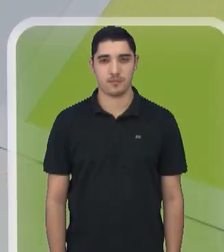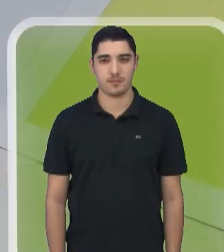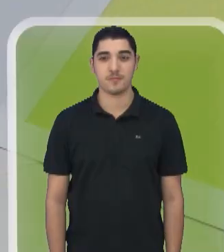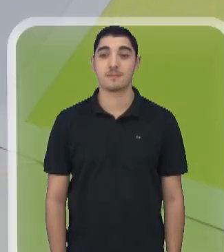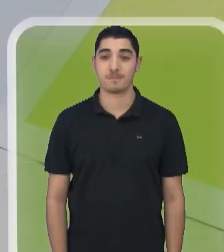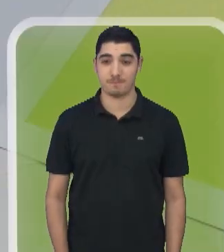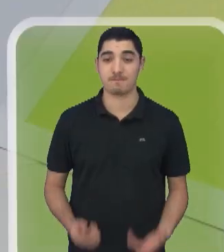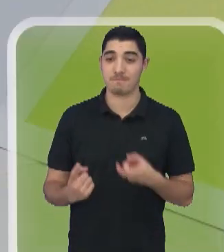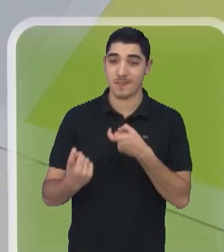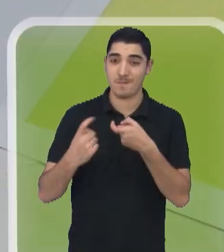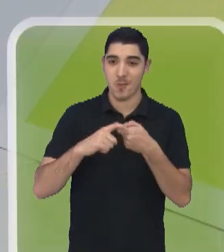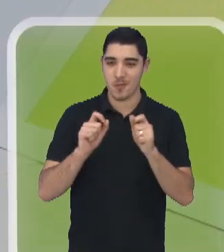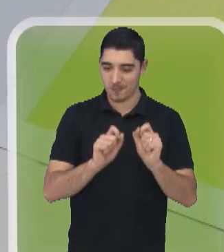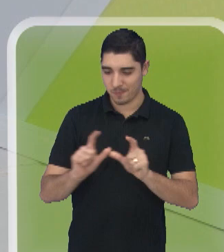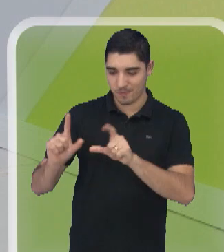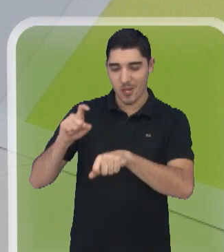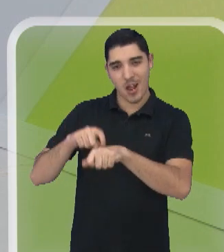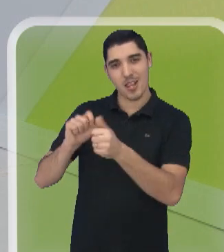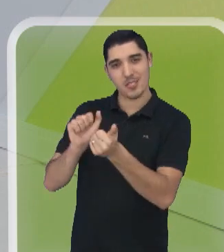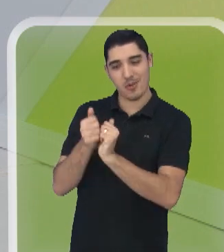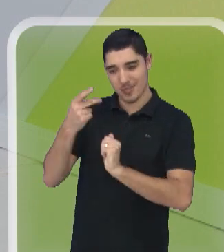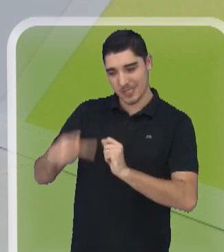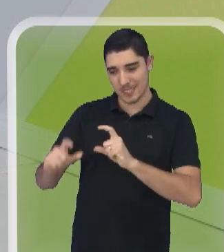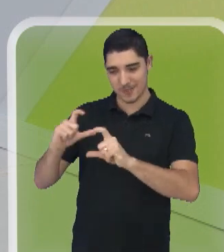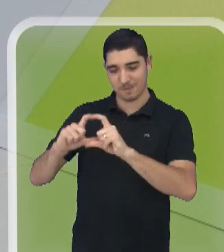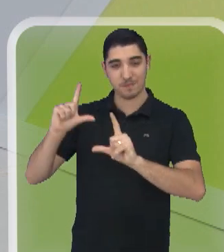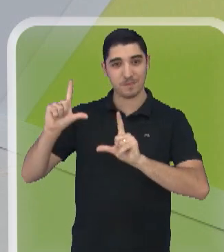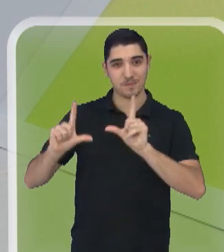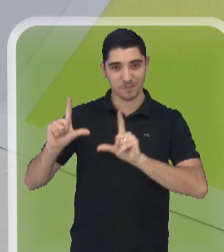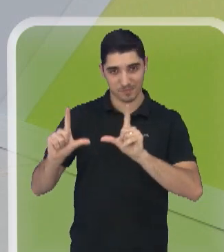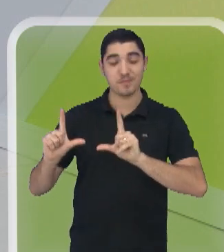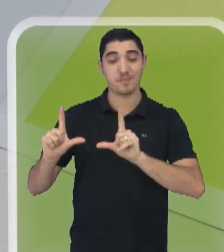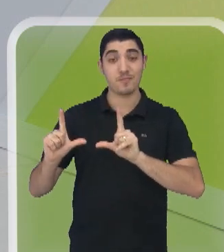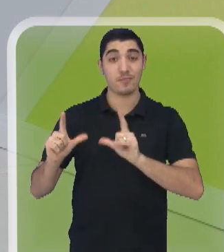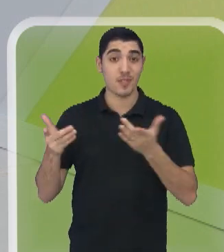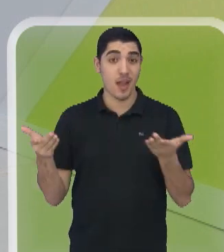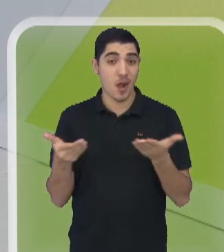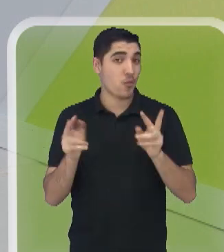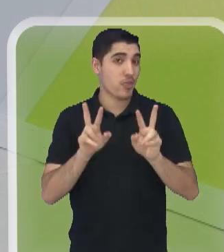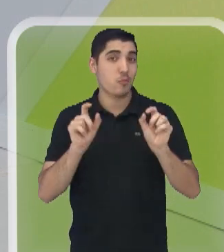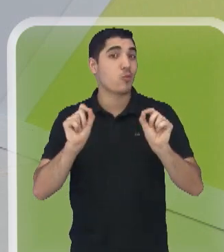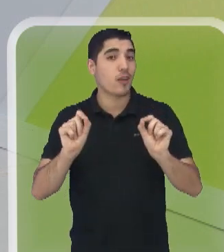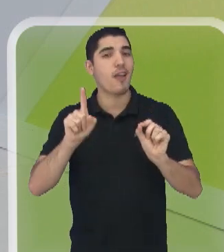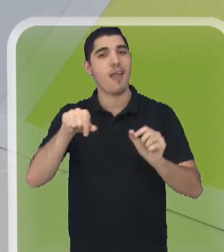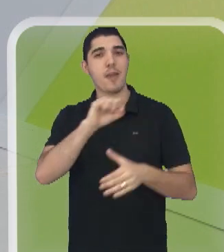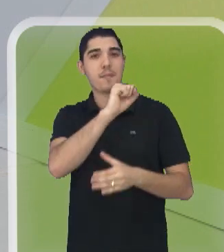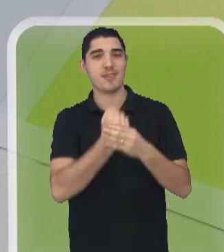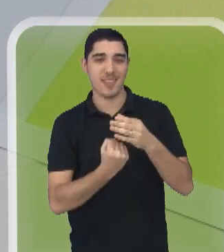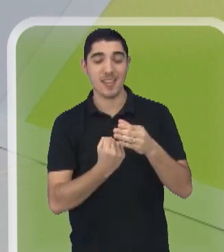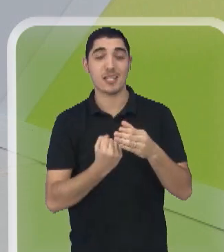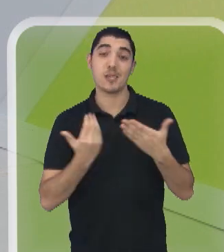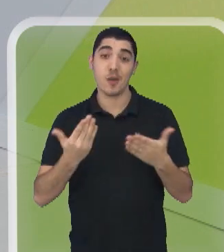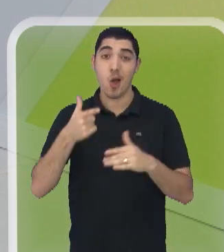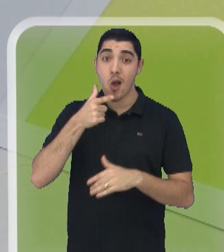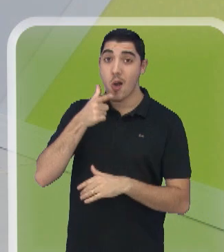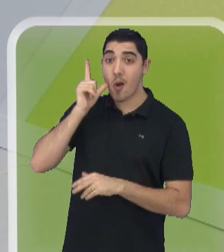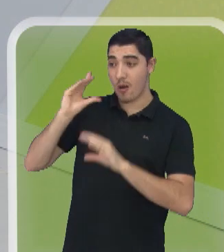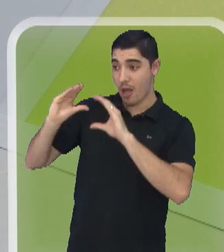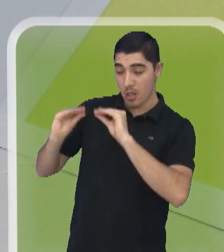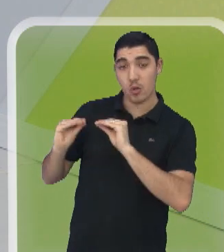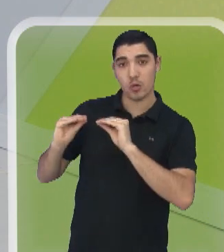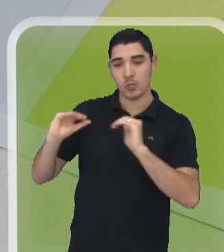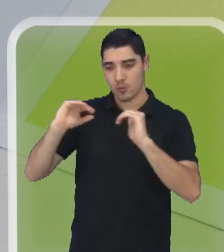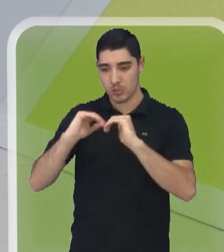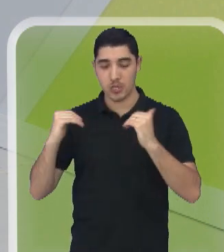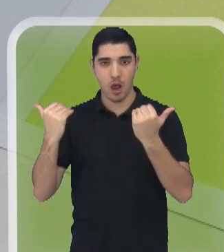De volta com o Hora do Esporte aqui na tela da TV Câmara de São José dos Campos. Vamos falar de basquete agora, porque ontem à noite no ginásio